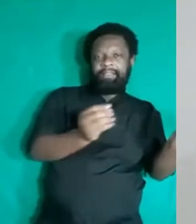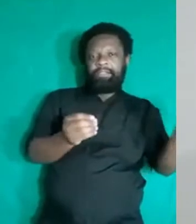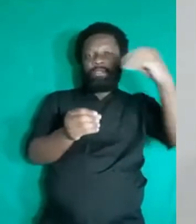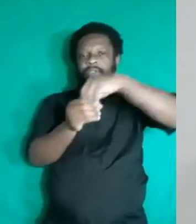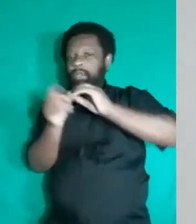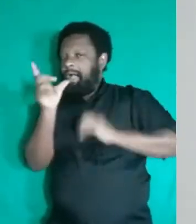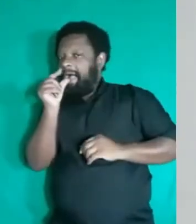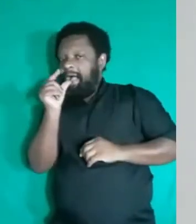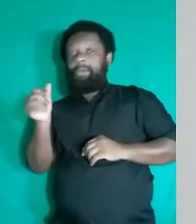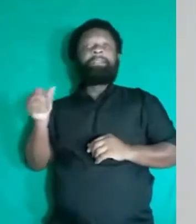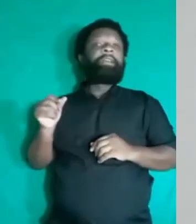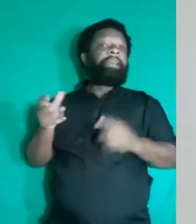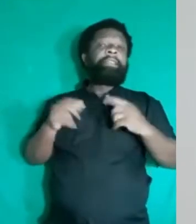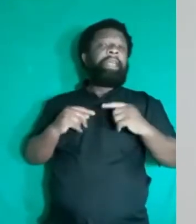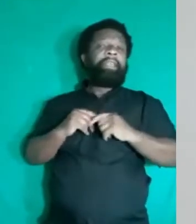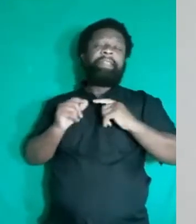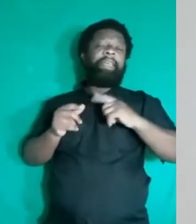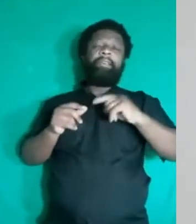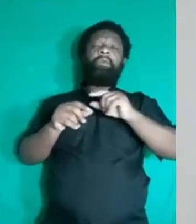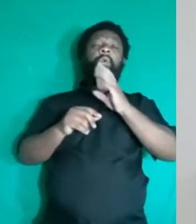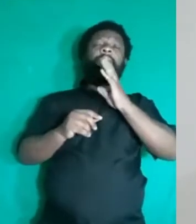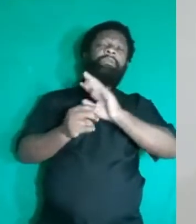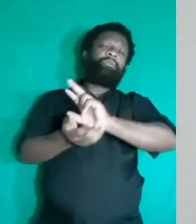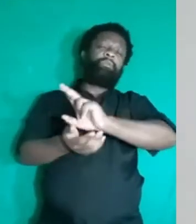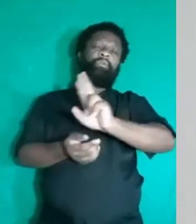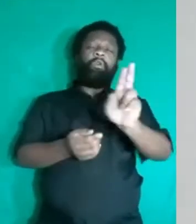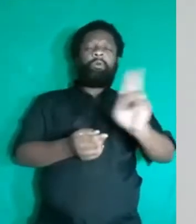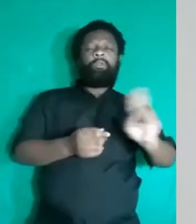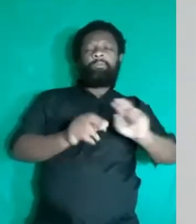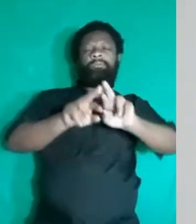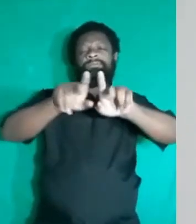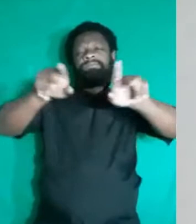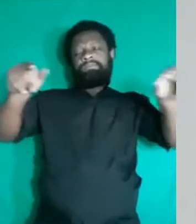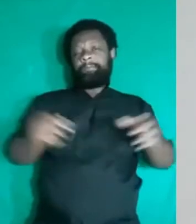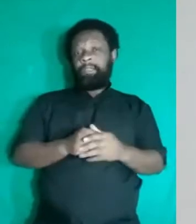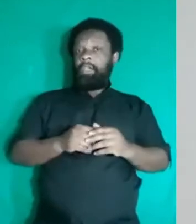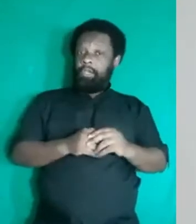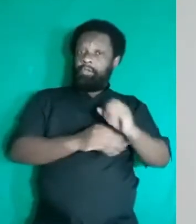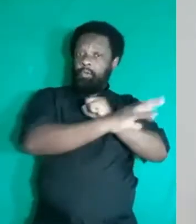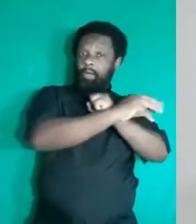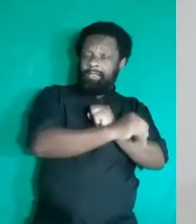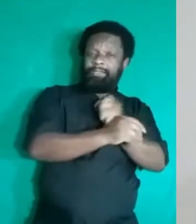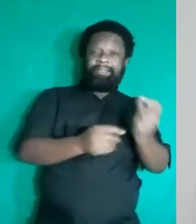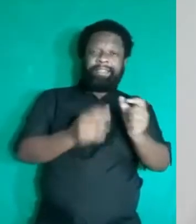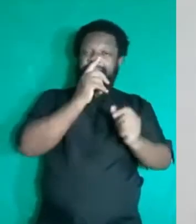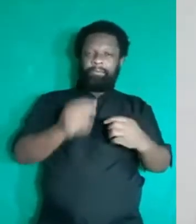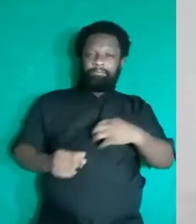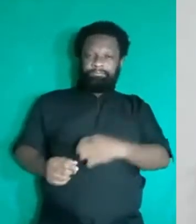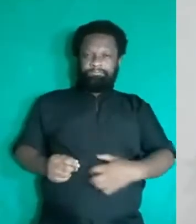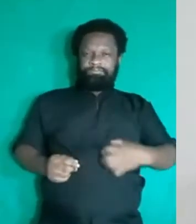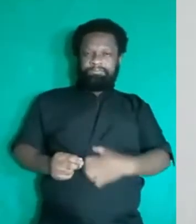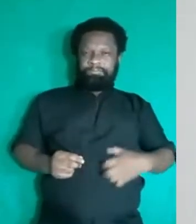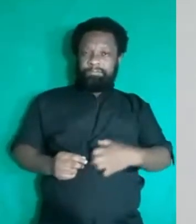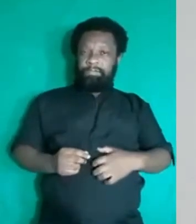quando o HCl está em meio aquoso, nós chamamos ele de ácido clorídrico. Ele é comercializado com o nome de ácido muriático. O